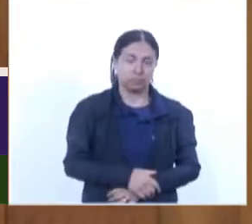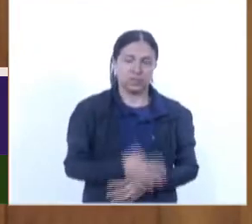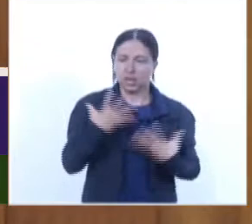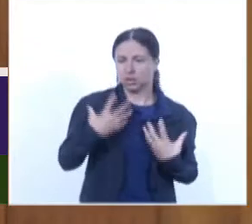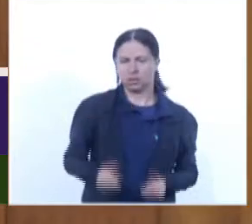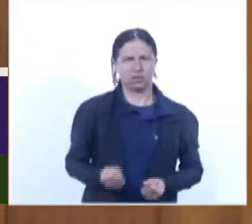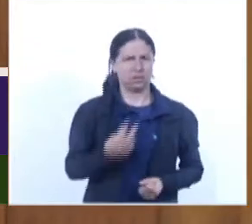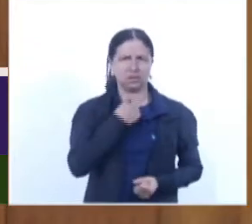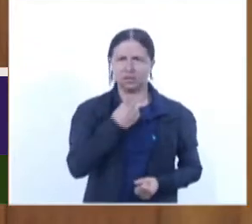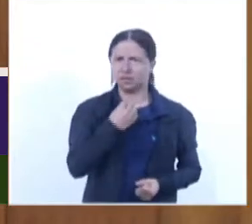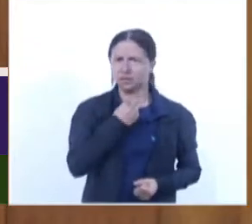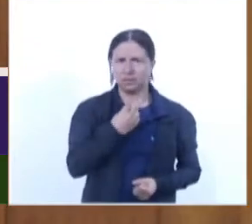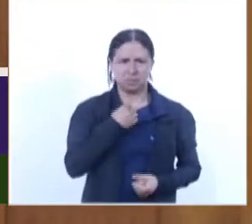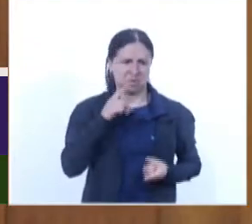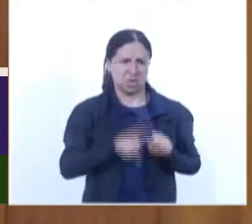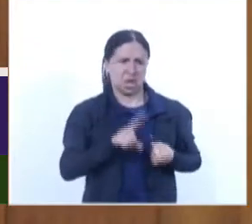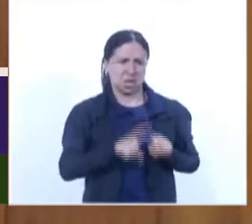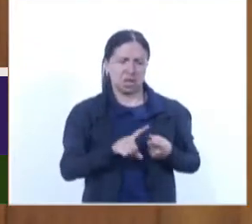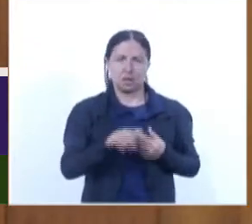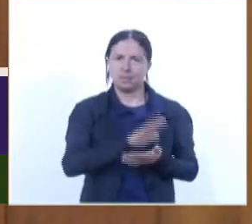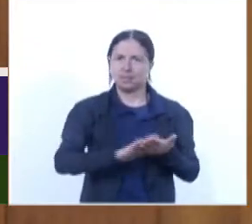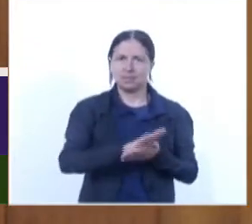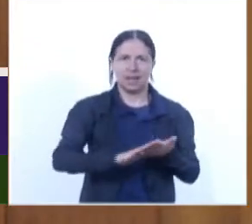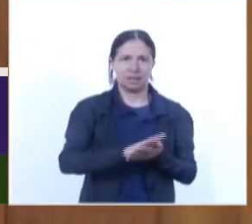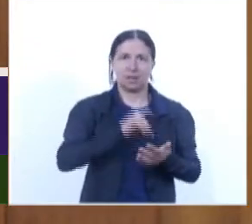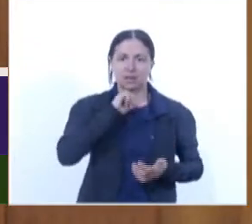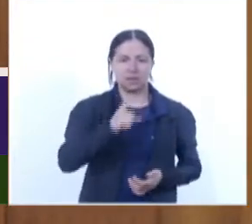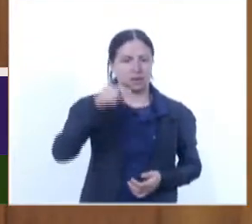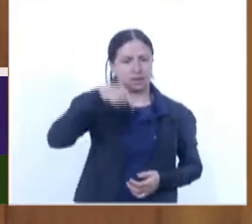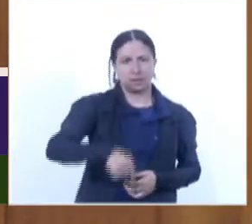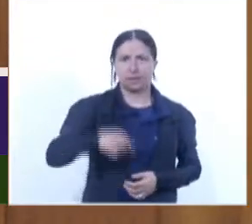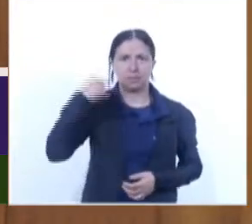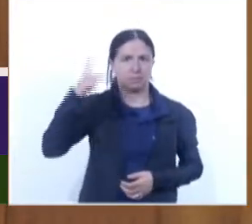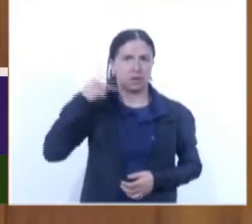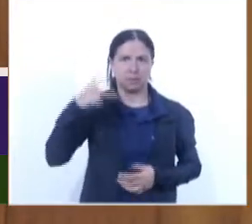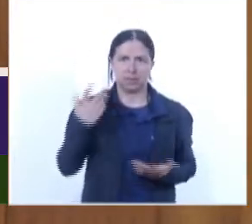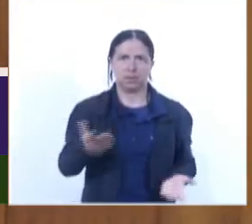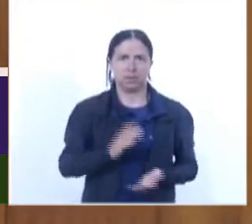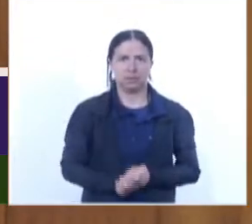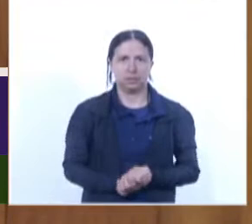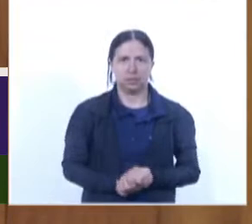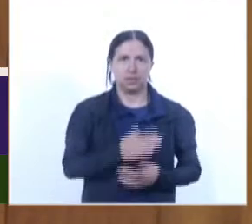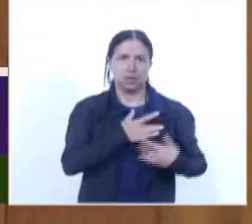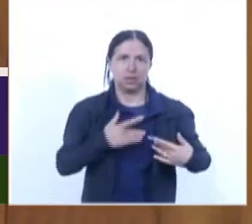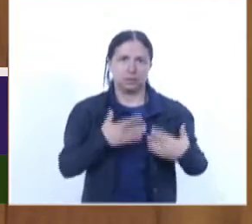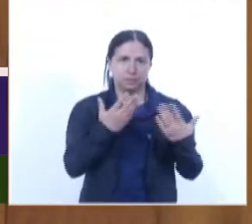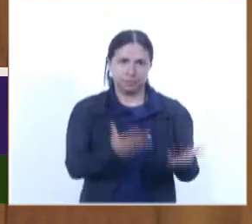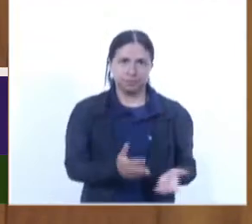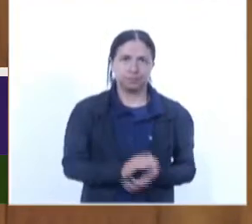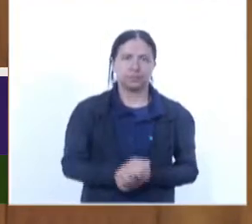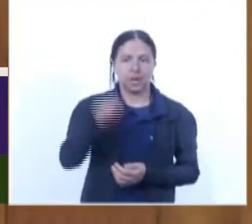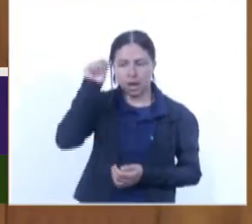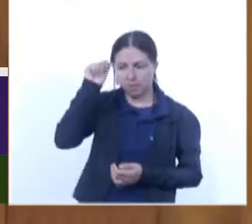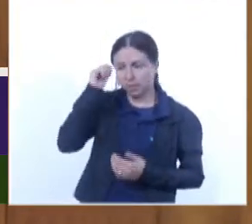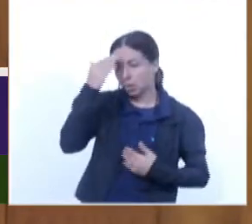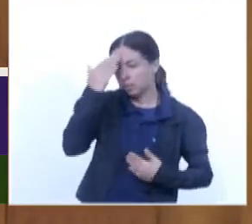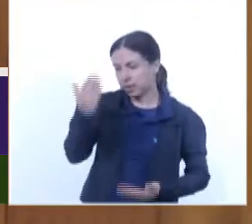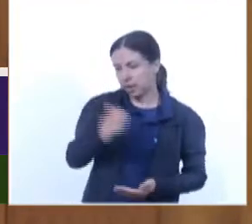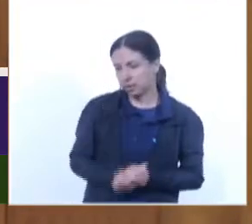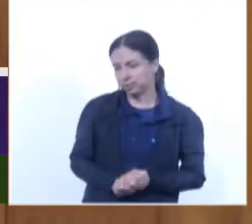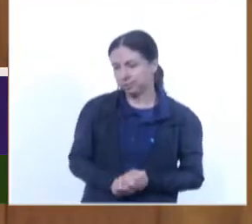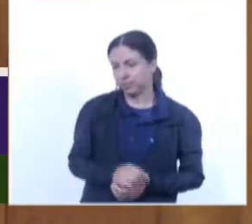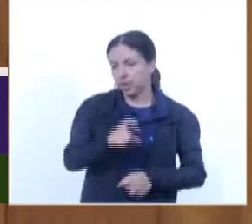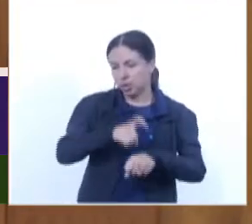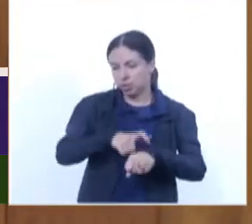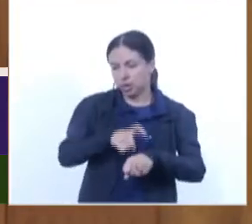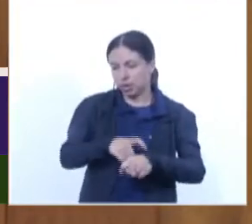esse tipo de ameaça nenhum parlamentar desta casa portanto a minha solidariedade a vereadora Amanda e muito obrigado ao presidente da casa por